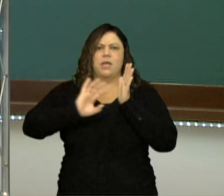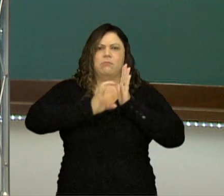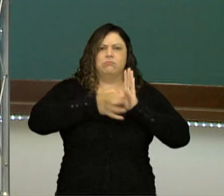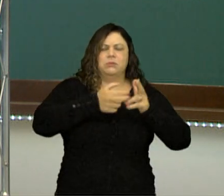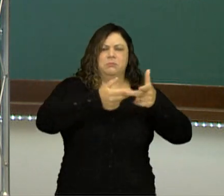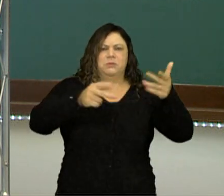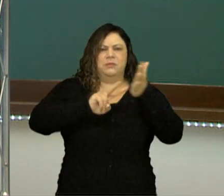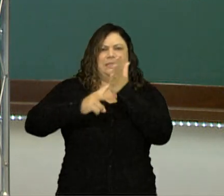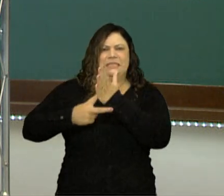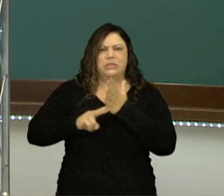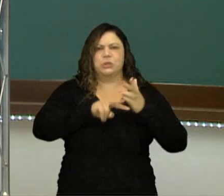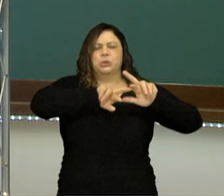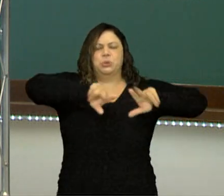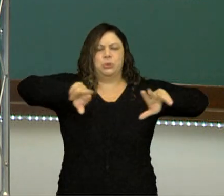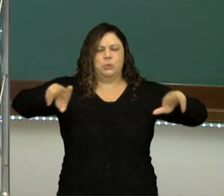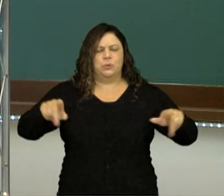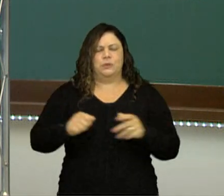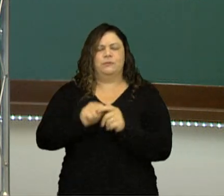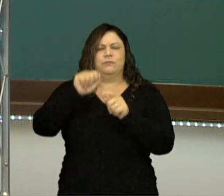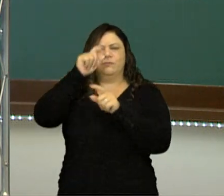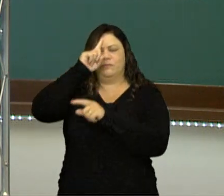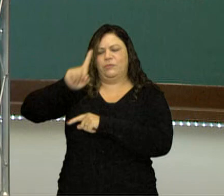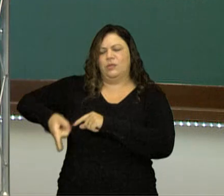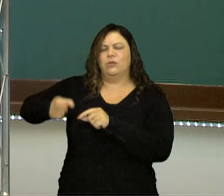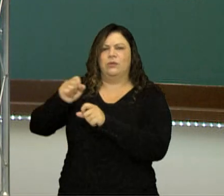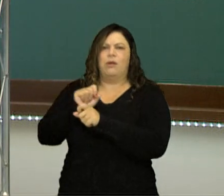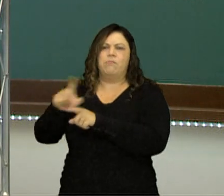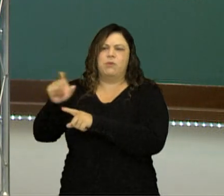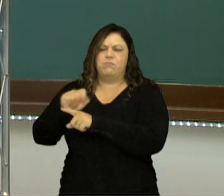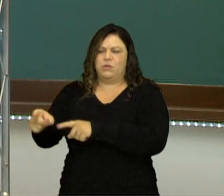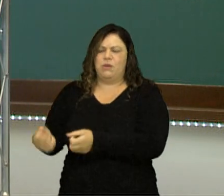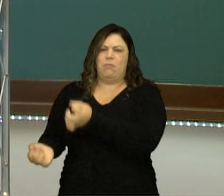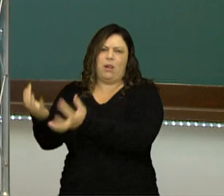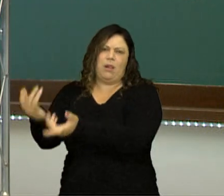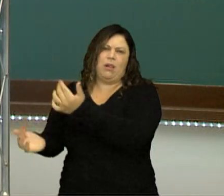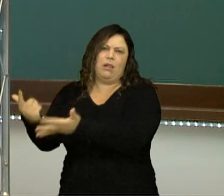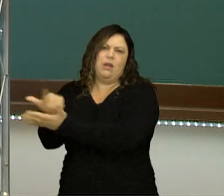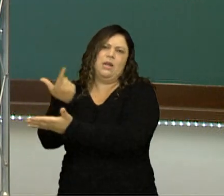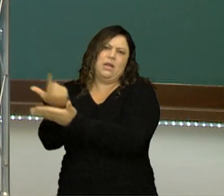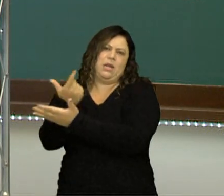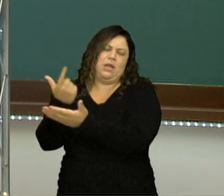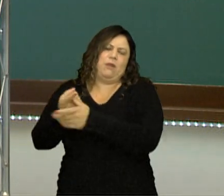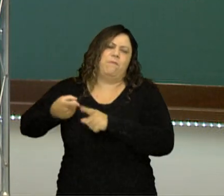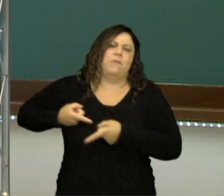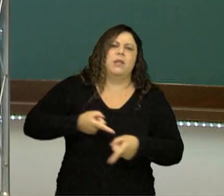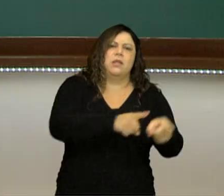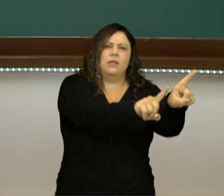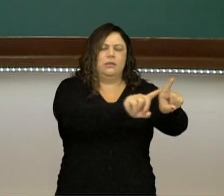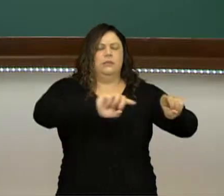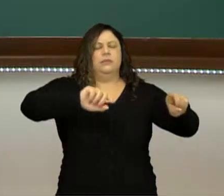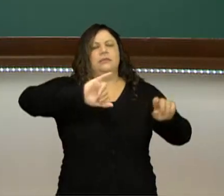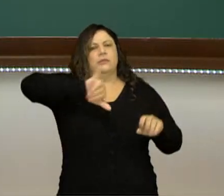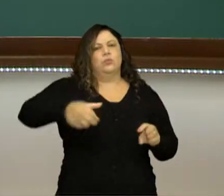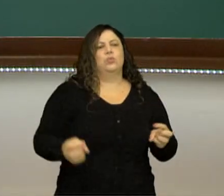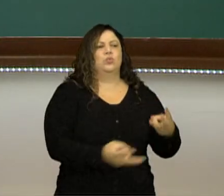políticos, ordenou a queima de livros, perseguiu os judeus e grupos minoritários e estabeleceu um